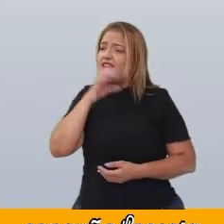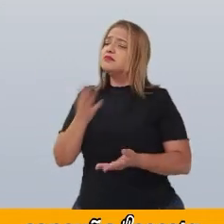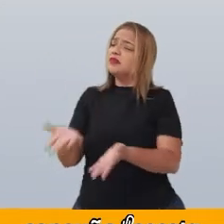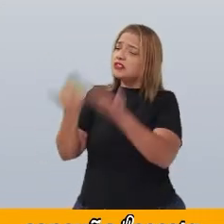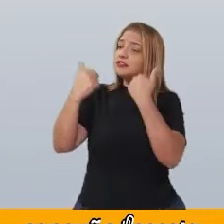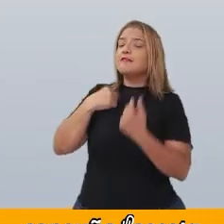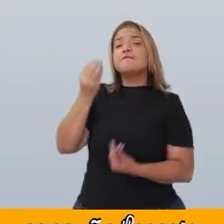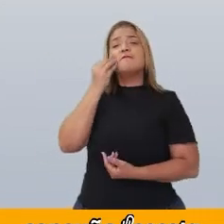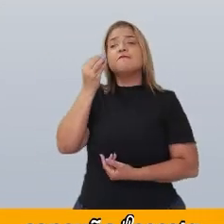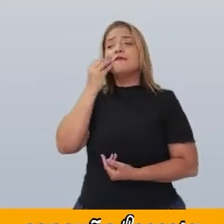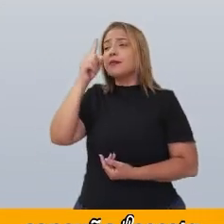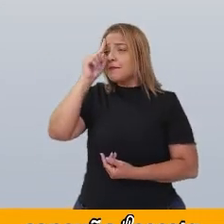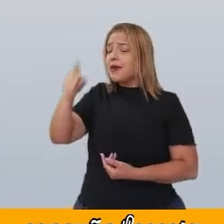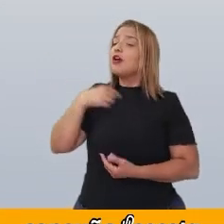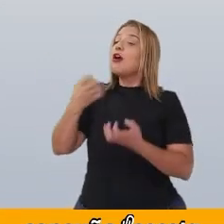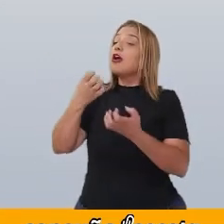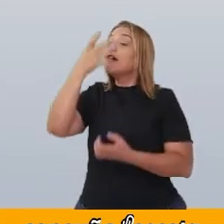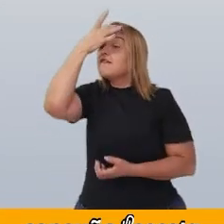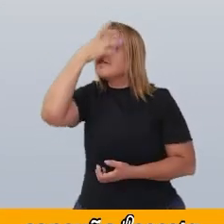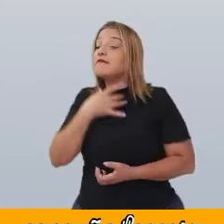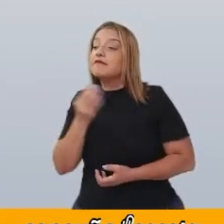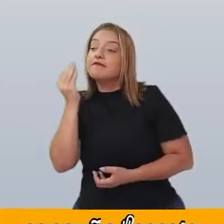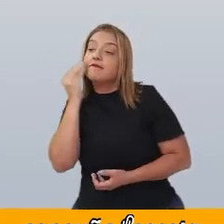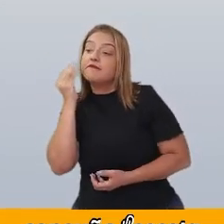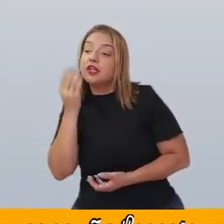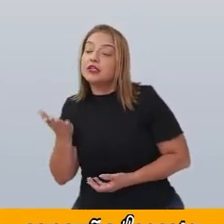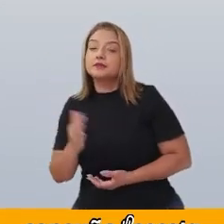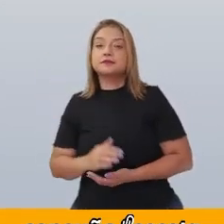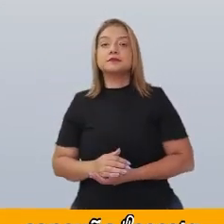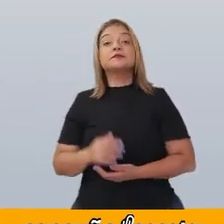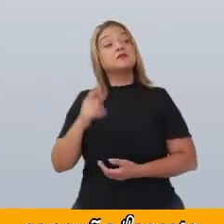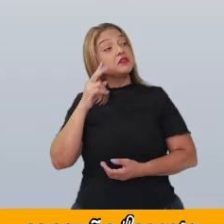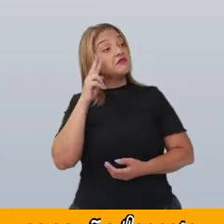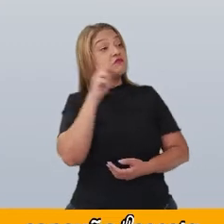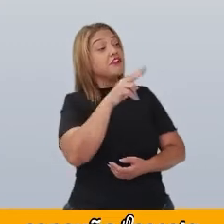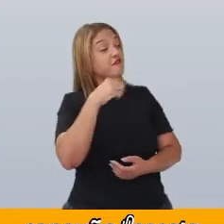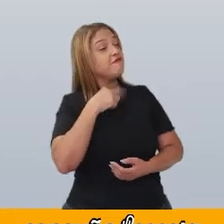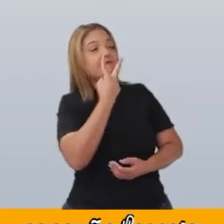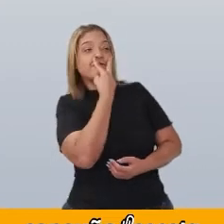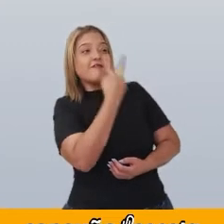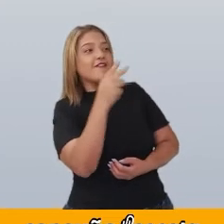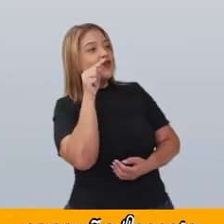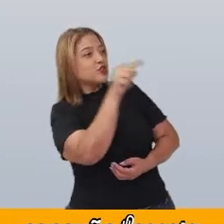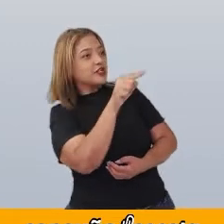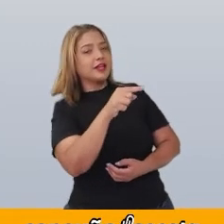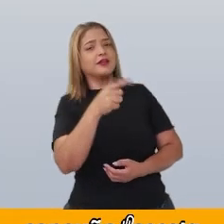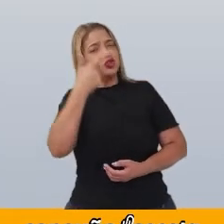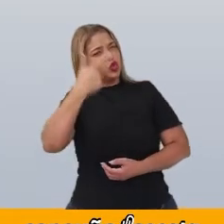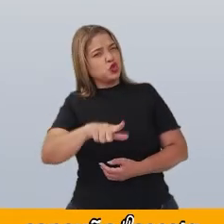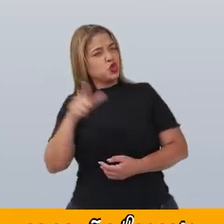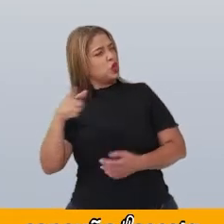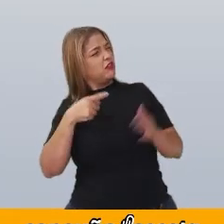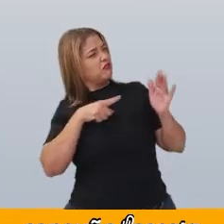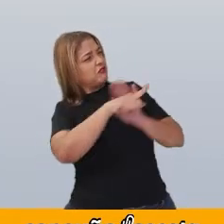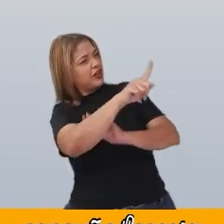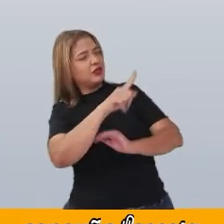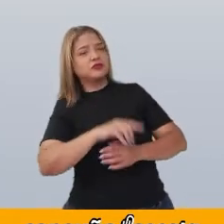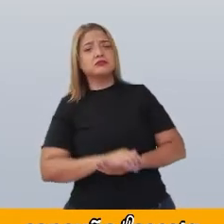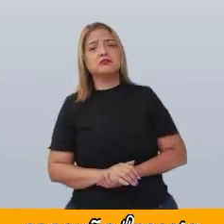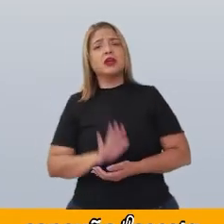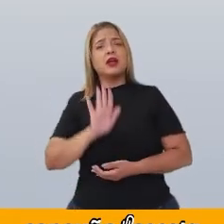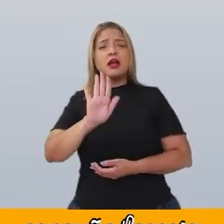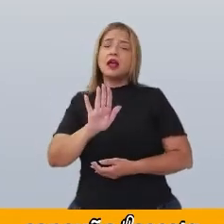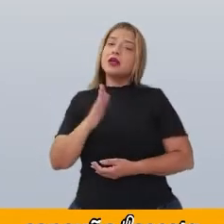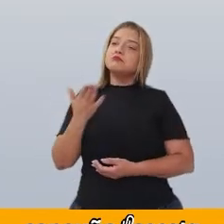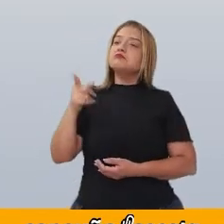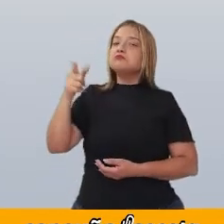Quero ver você. Ver você, repetiu a mesma voz em tom alegre. Assim,